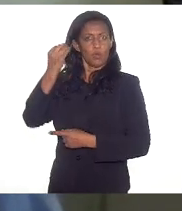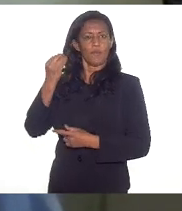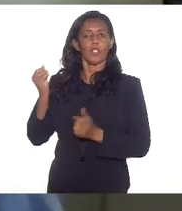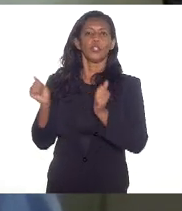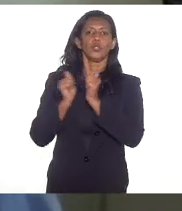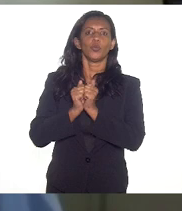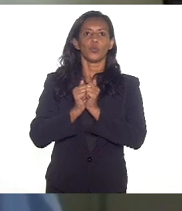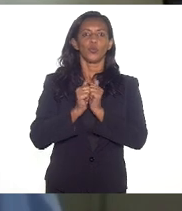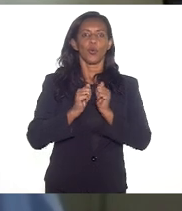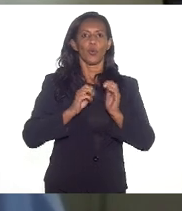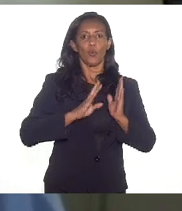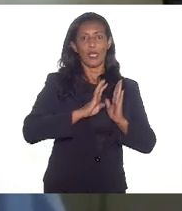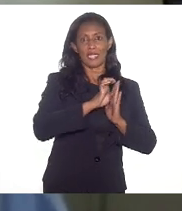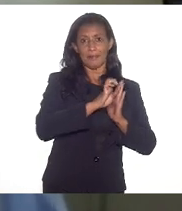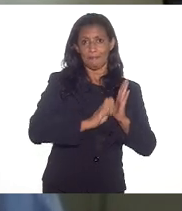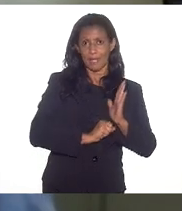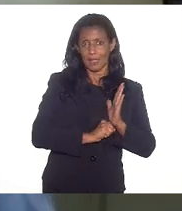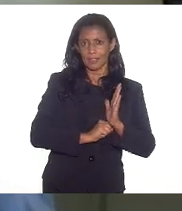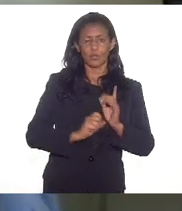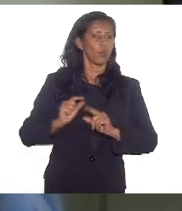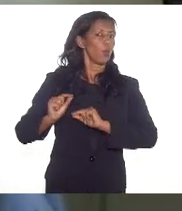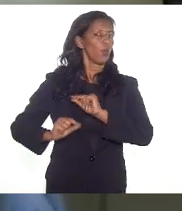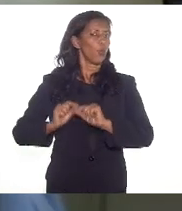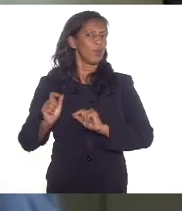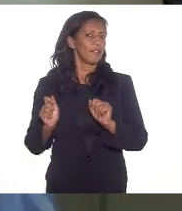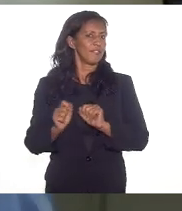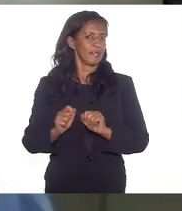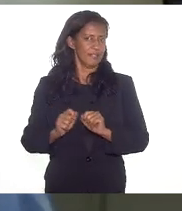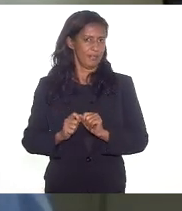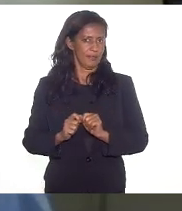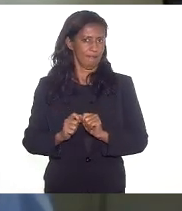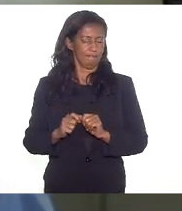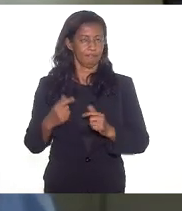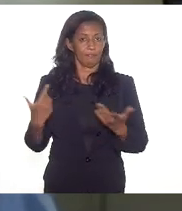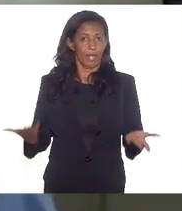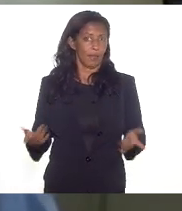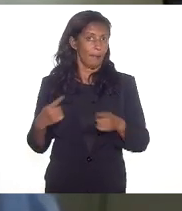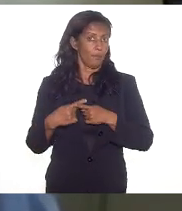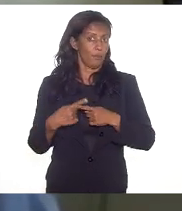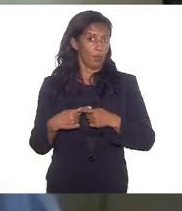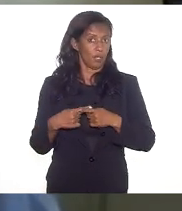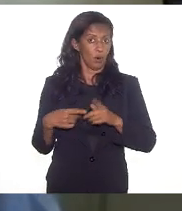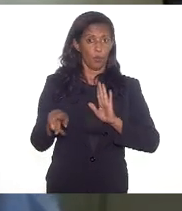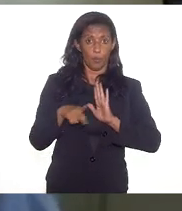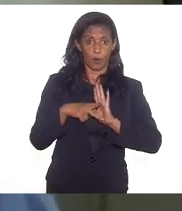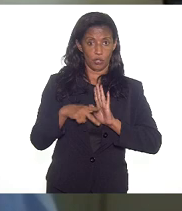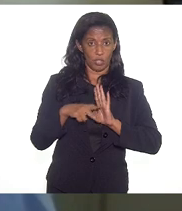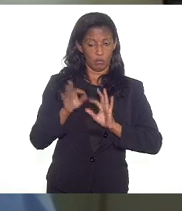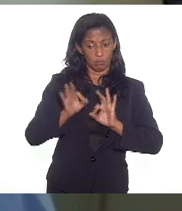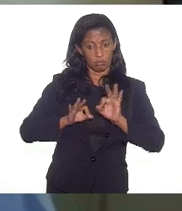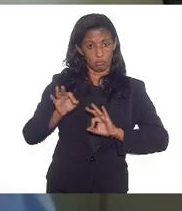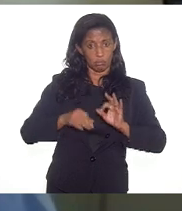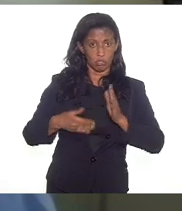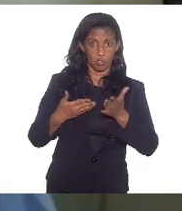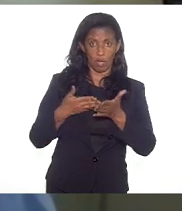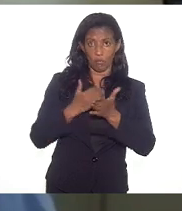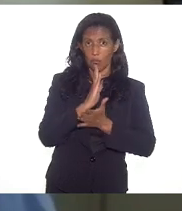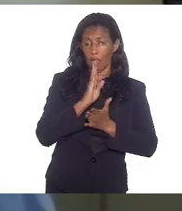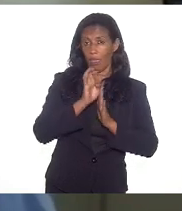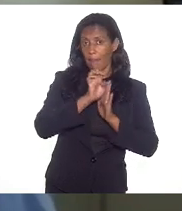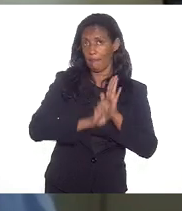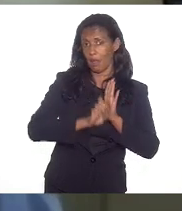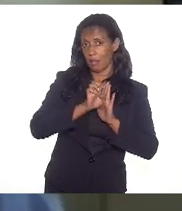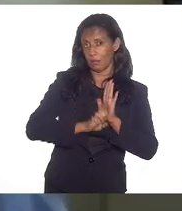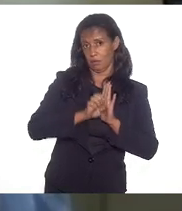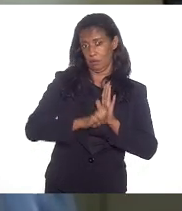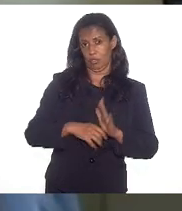emendas, o que fazer. Até porque o projeto já recebeu muitas emendas e outras comissões